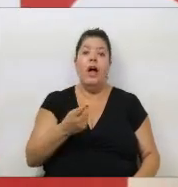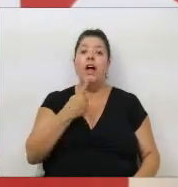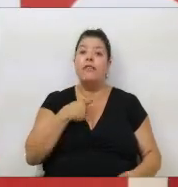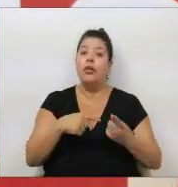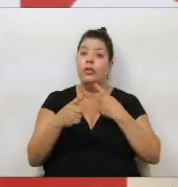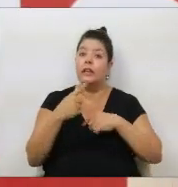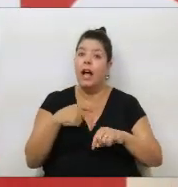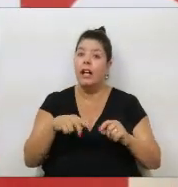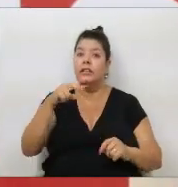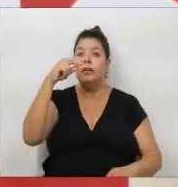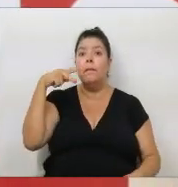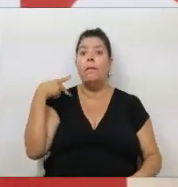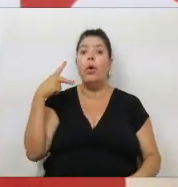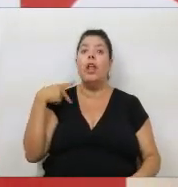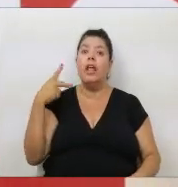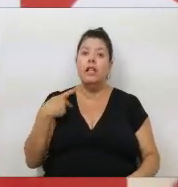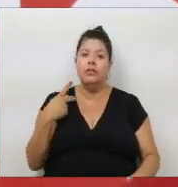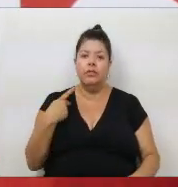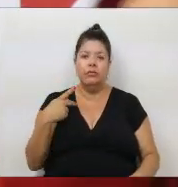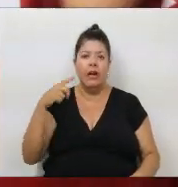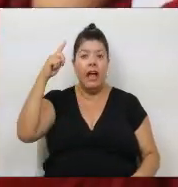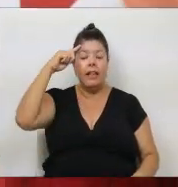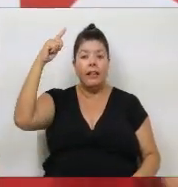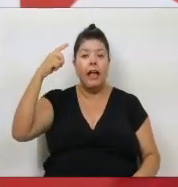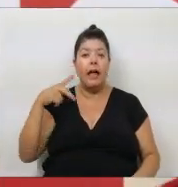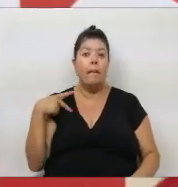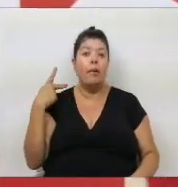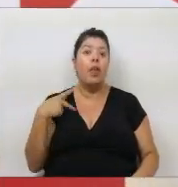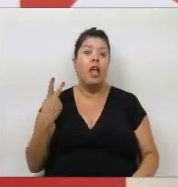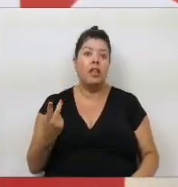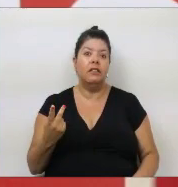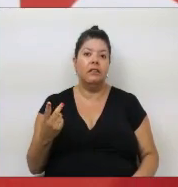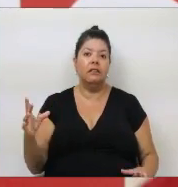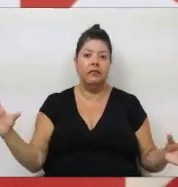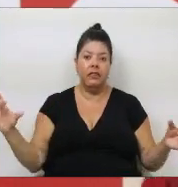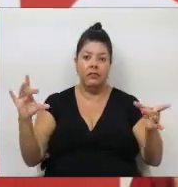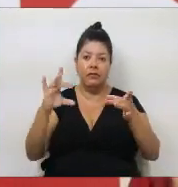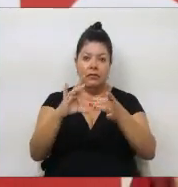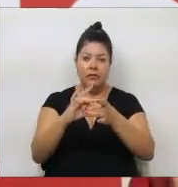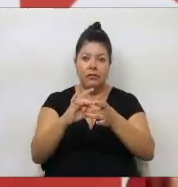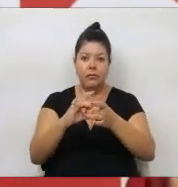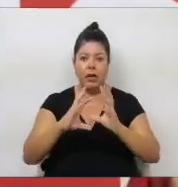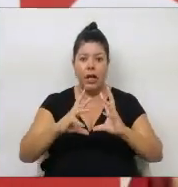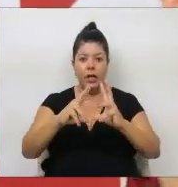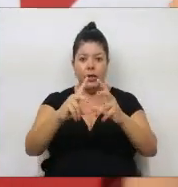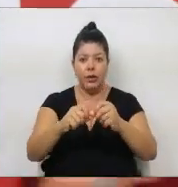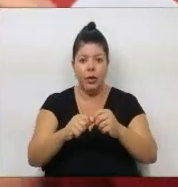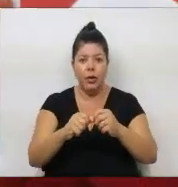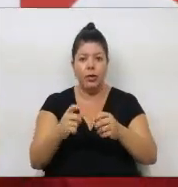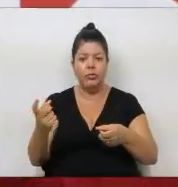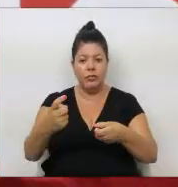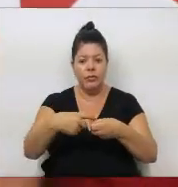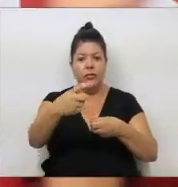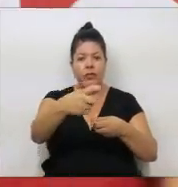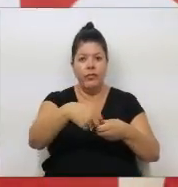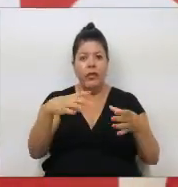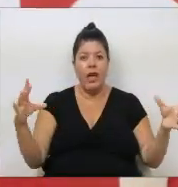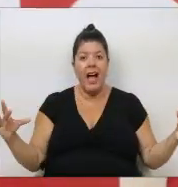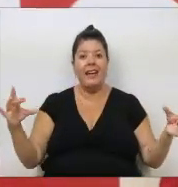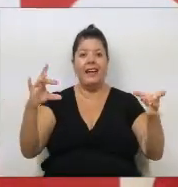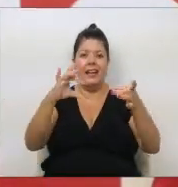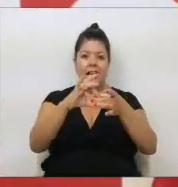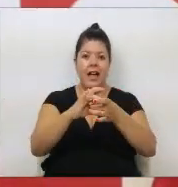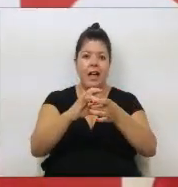é movimento político, é articulação com todos os entes para que a gente consiga trazer isso, que a gente possa também agregar